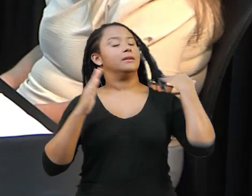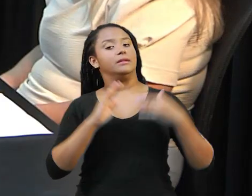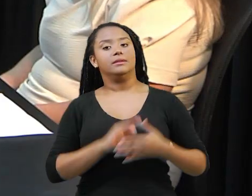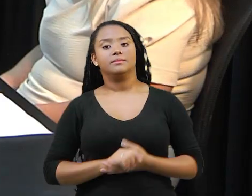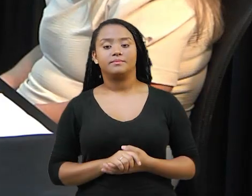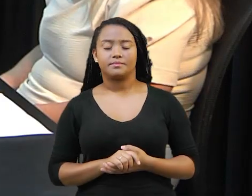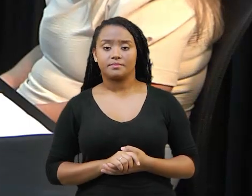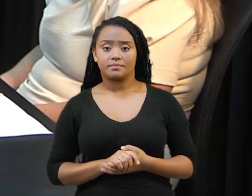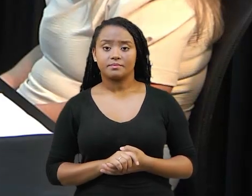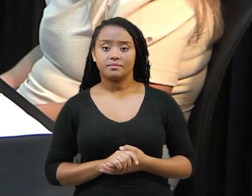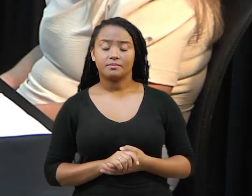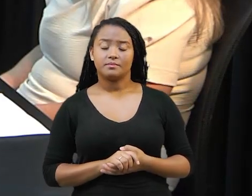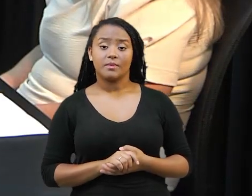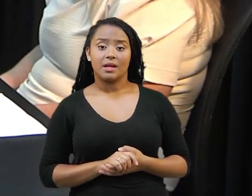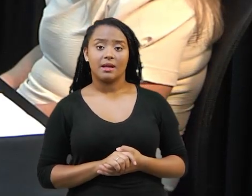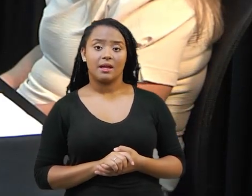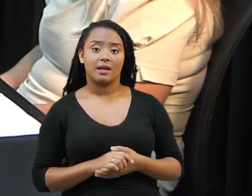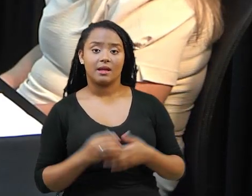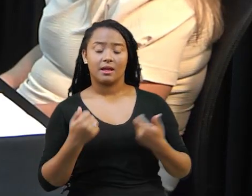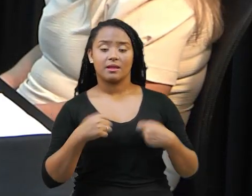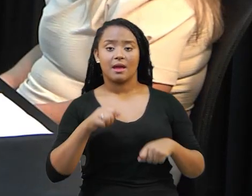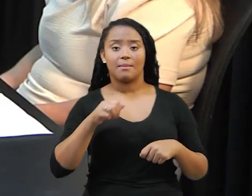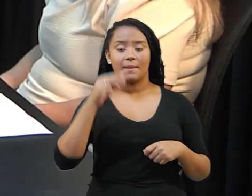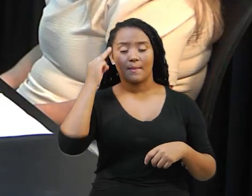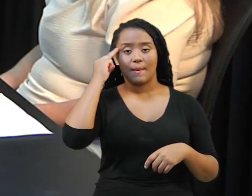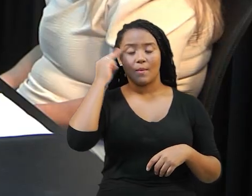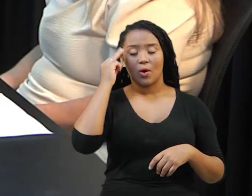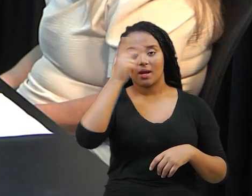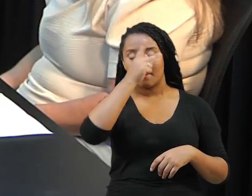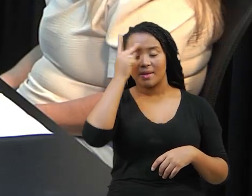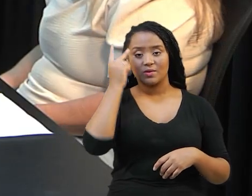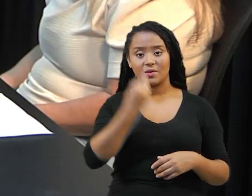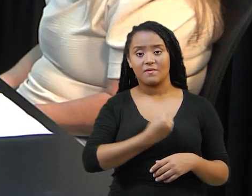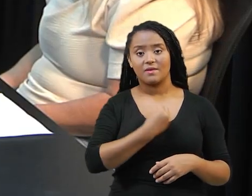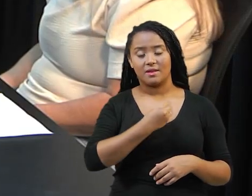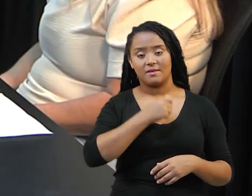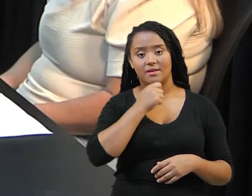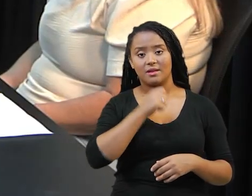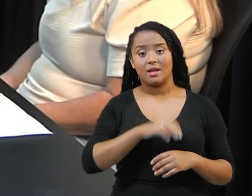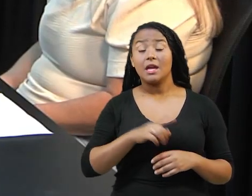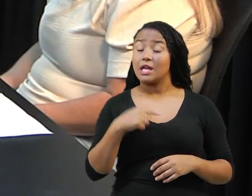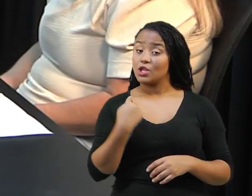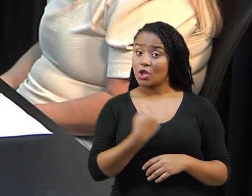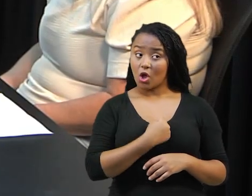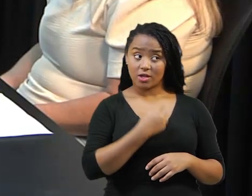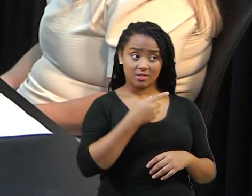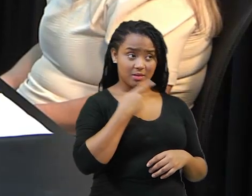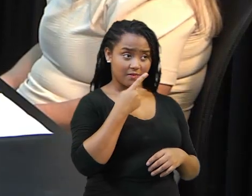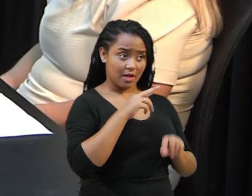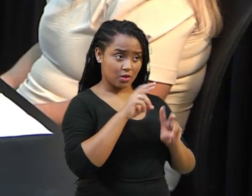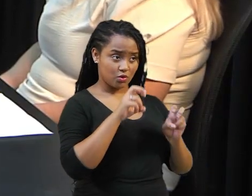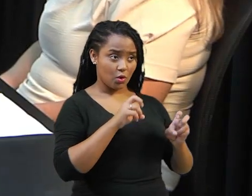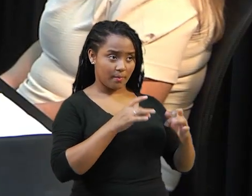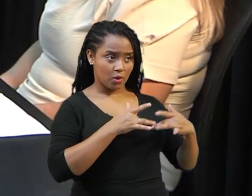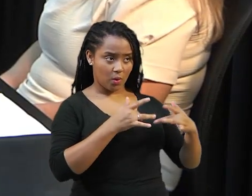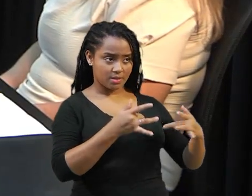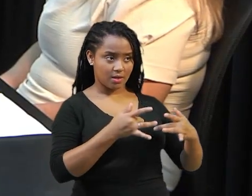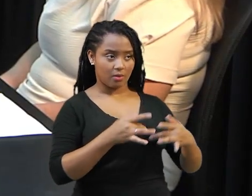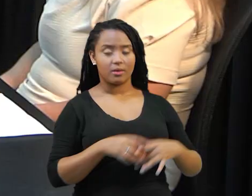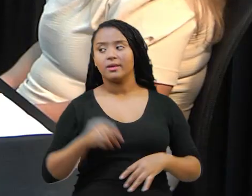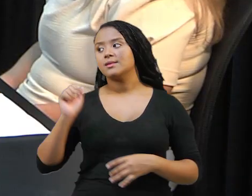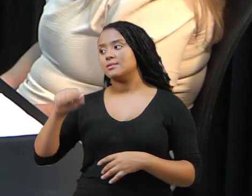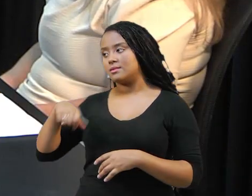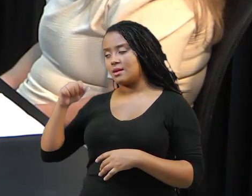de manter a memória daquela pessoa viva também, né? A gente está falando de doação. Doação. Que